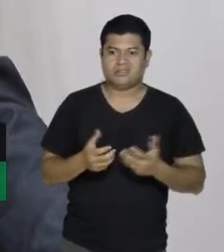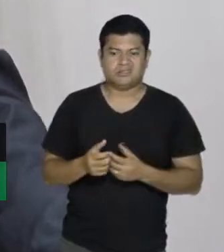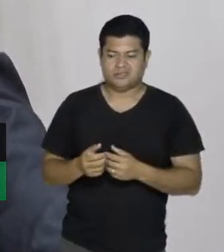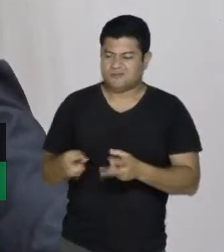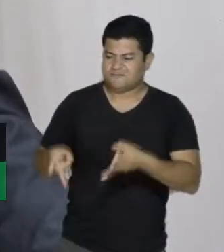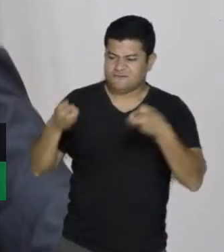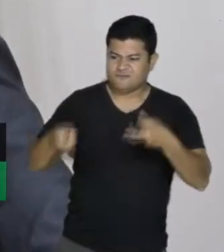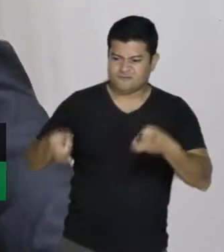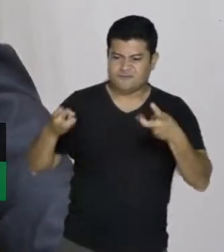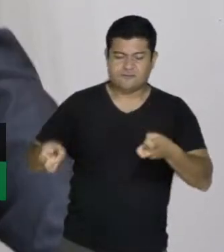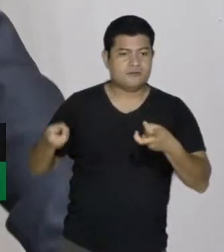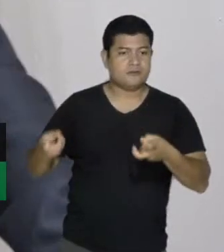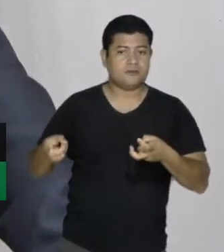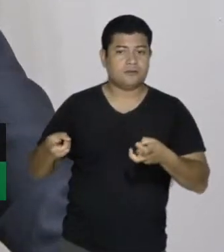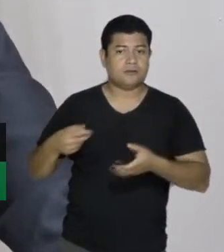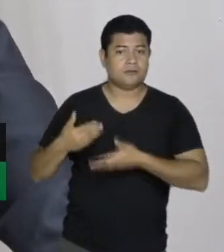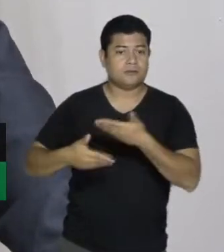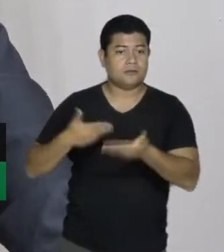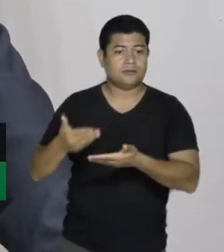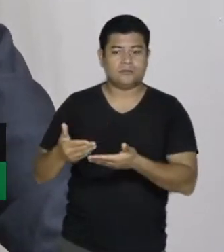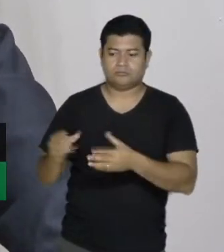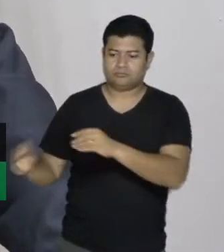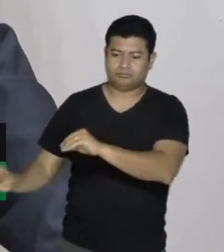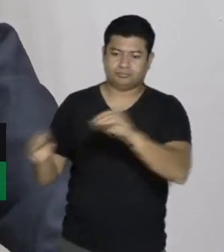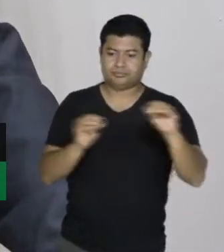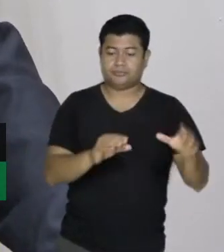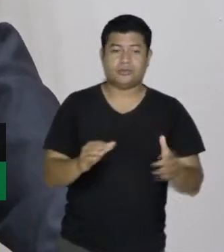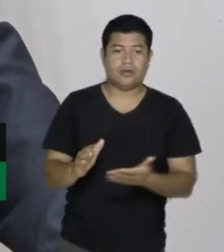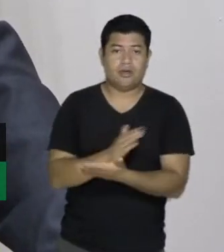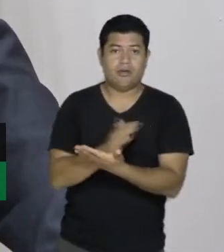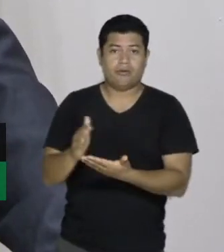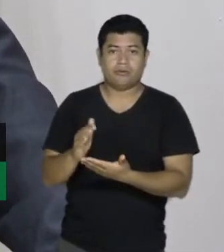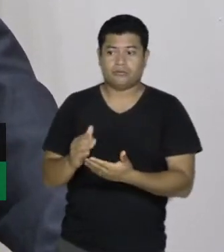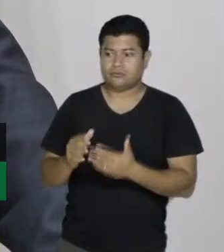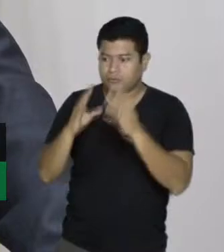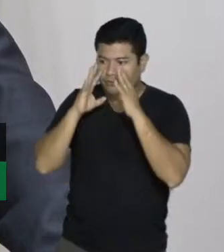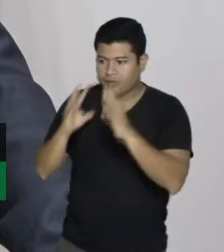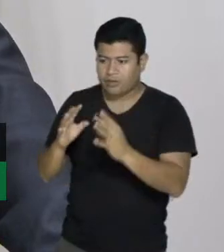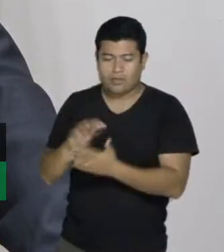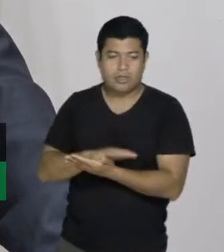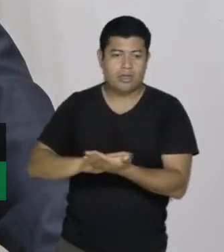expulsos e muitas dessas famílias nem sequer são ouvidas